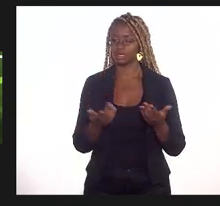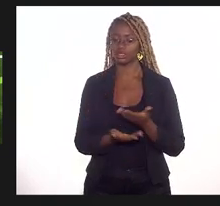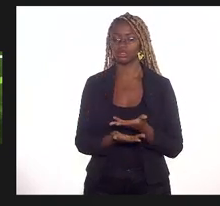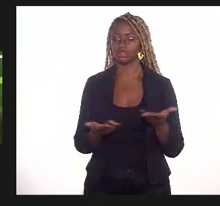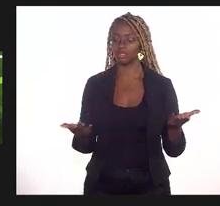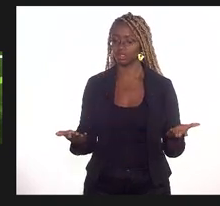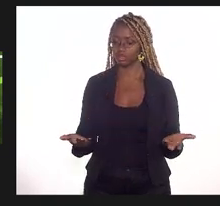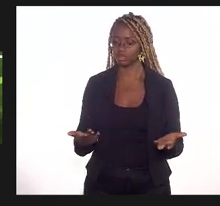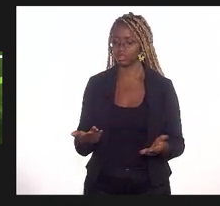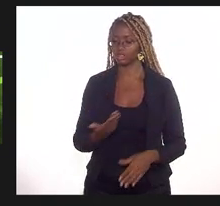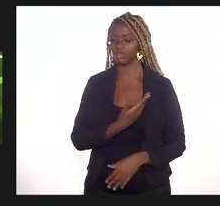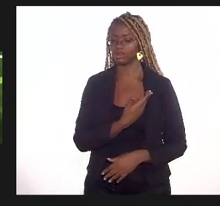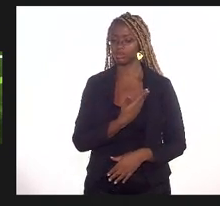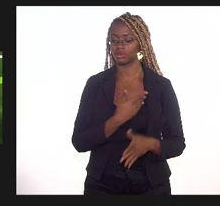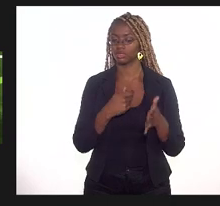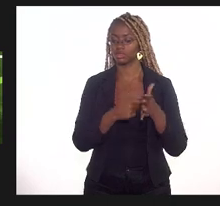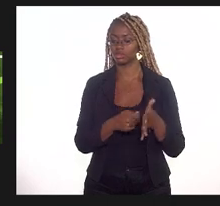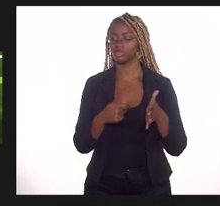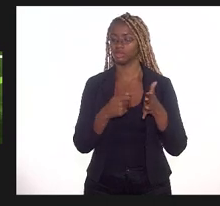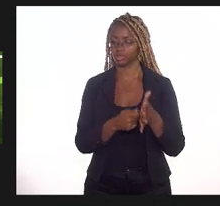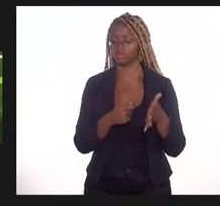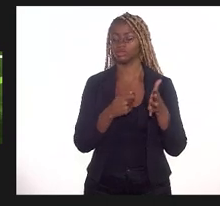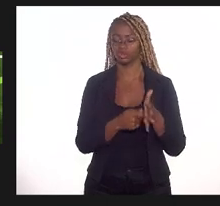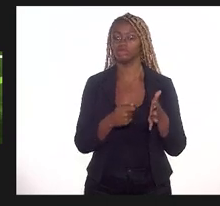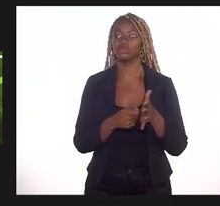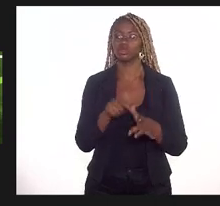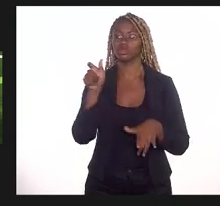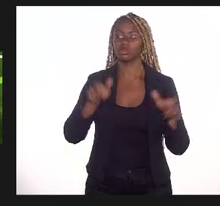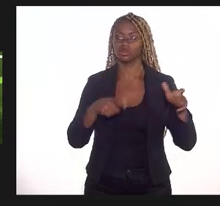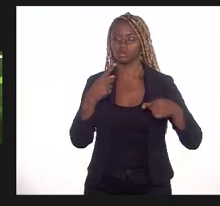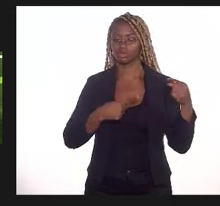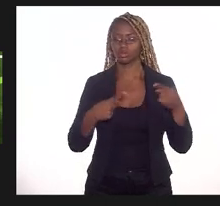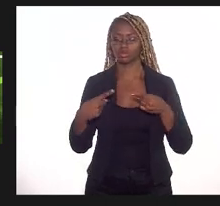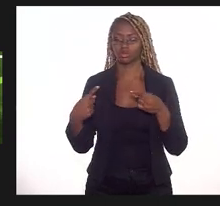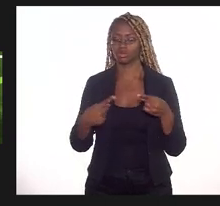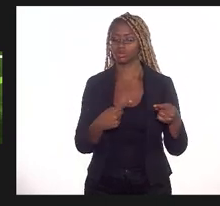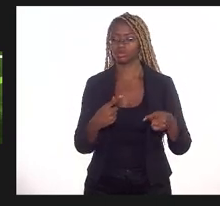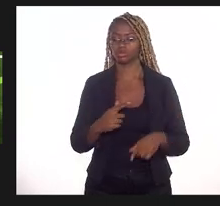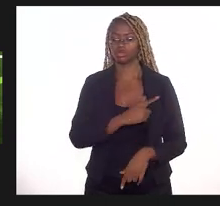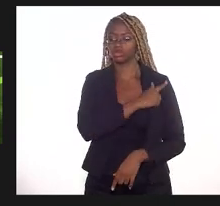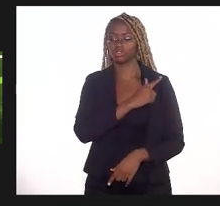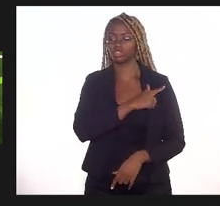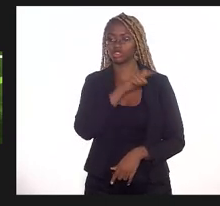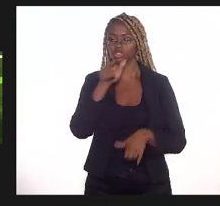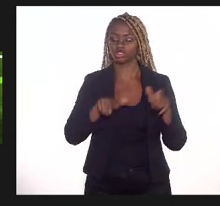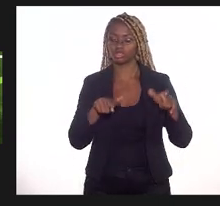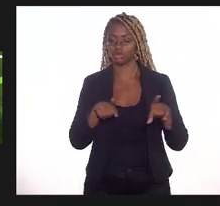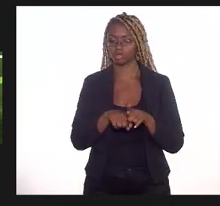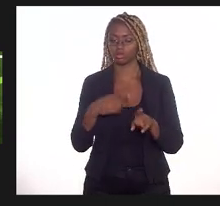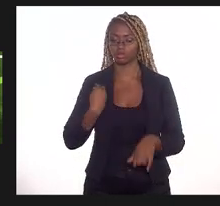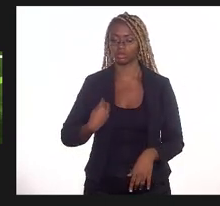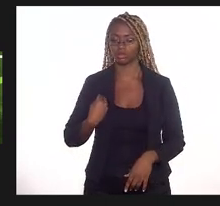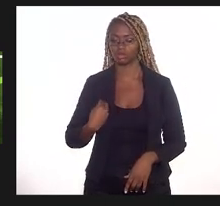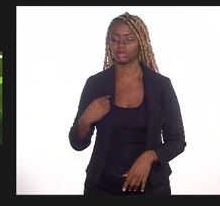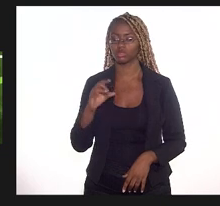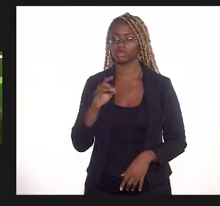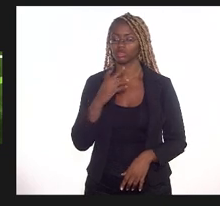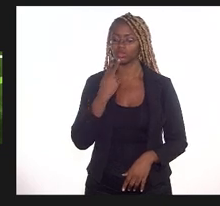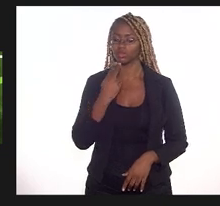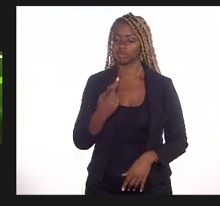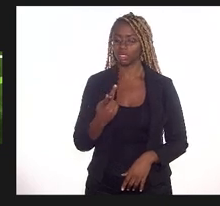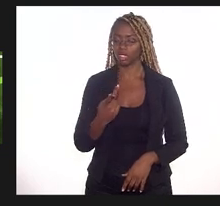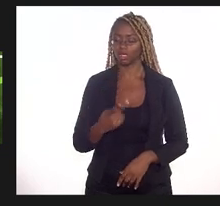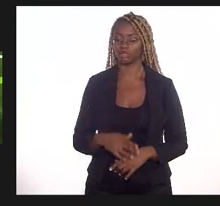aos parceiros de luta, aos parlamentares, aos gestores aqui presentes. E eu gostaria de dizer que